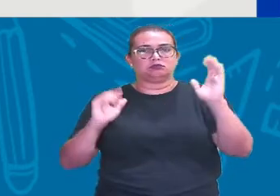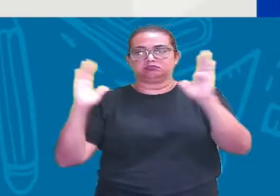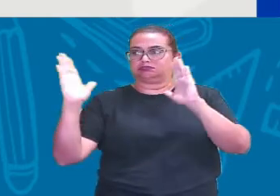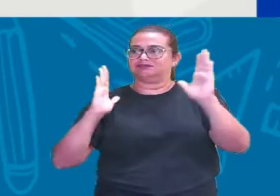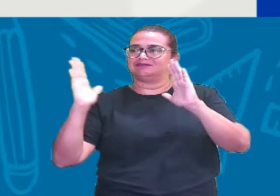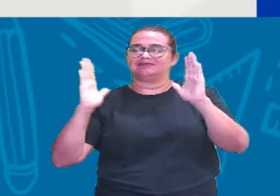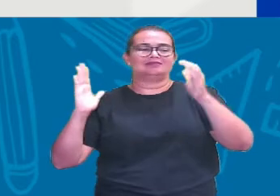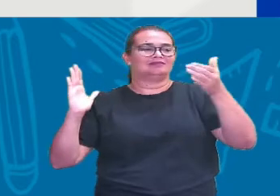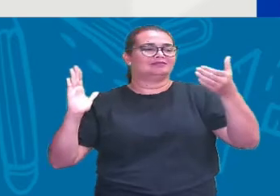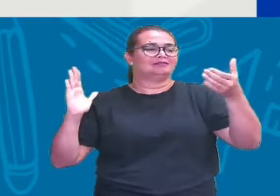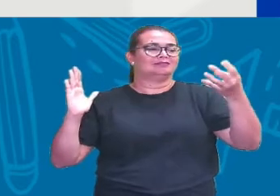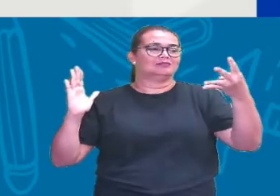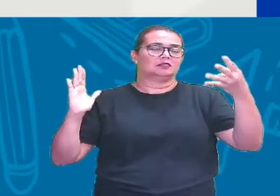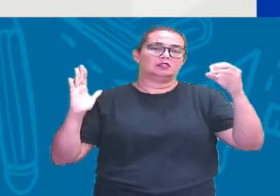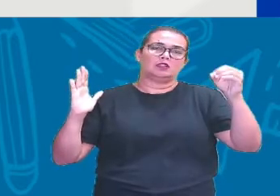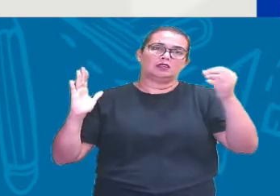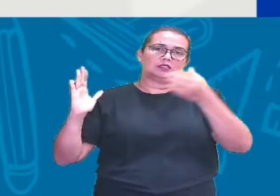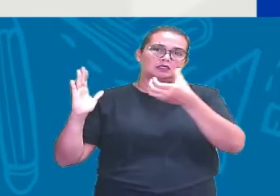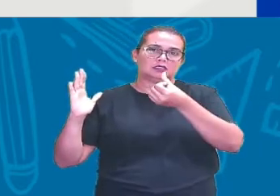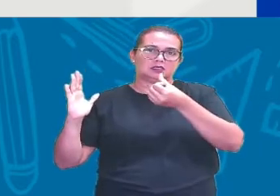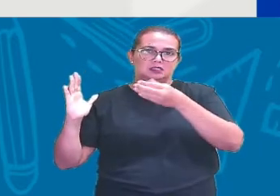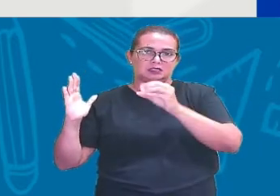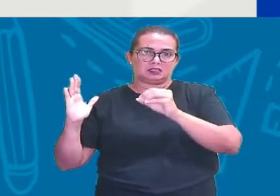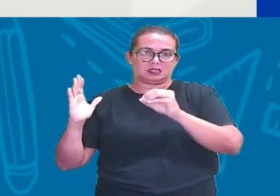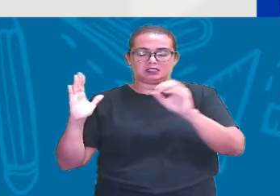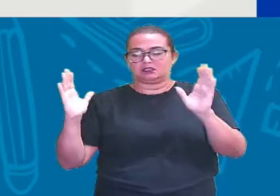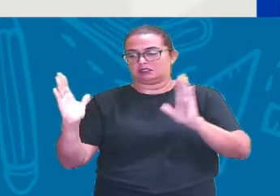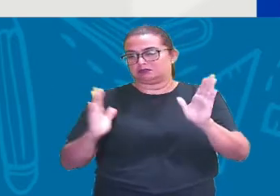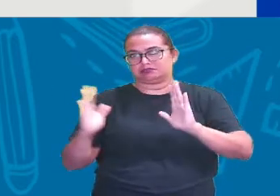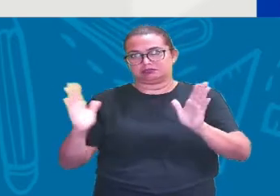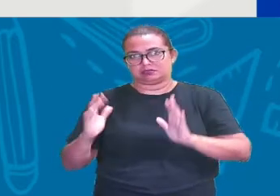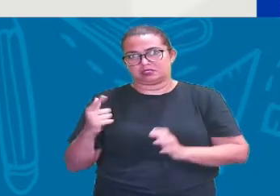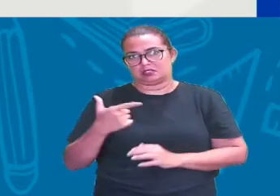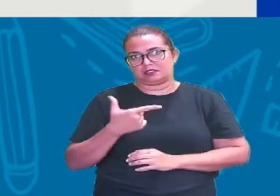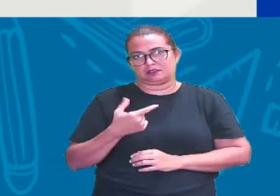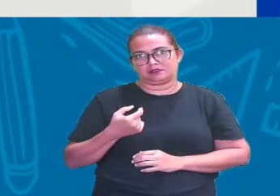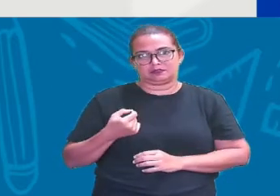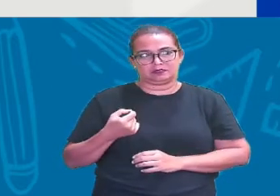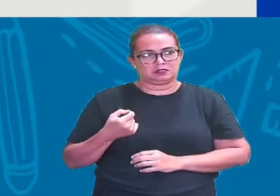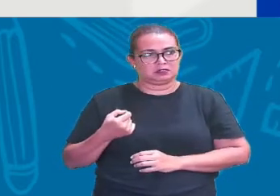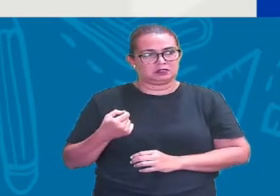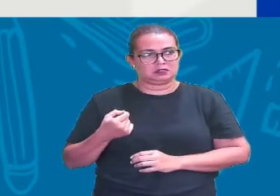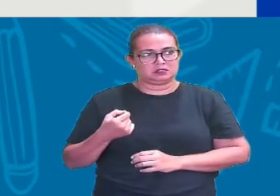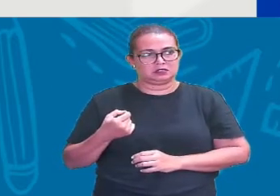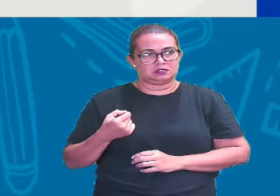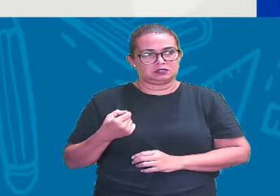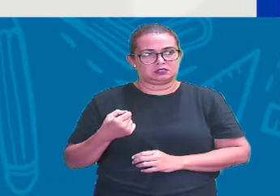têm em comum é 20. Então, não é fácil? O que precisamos?